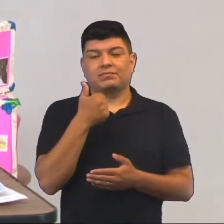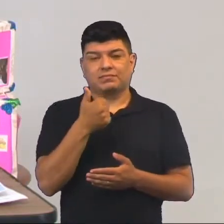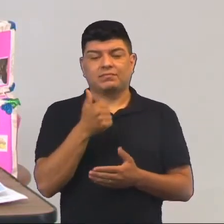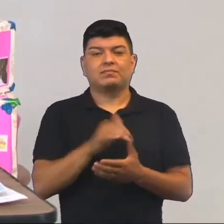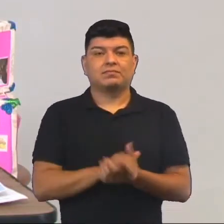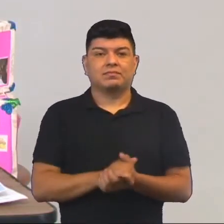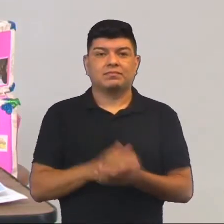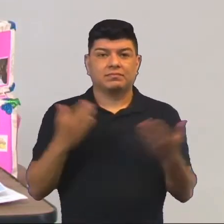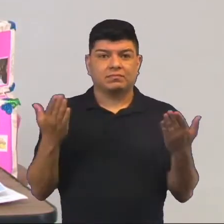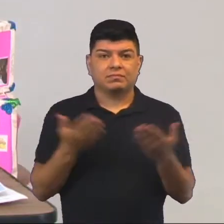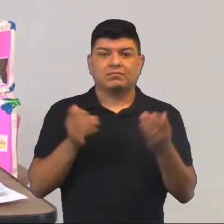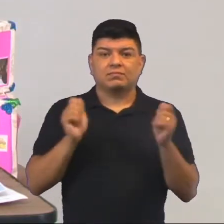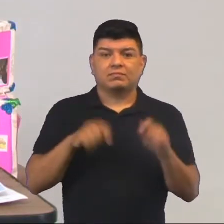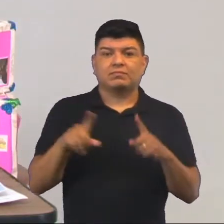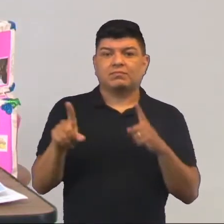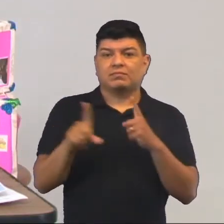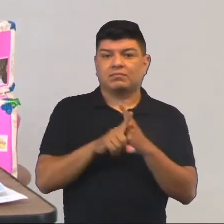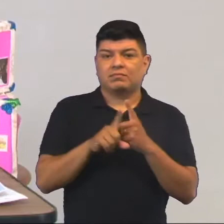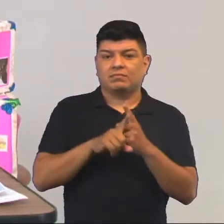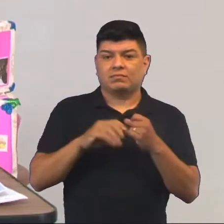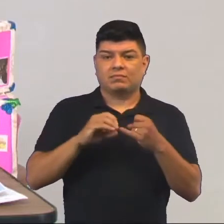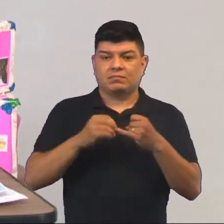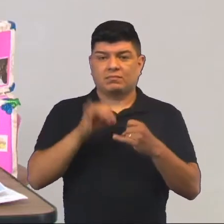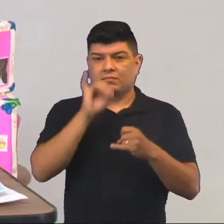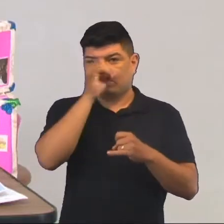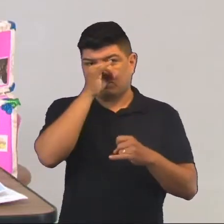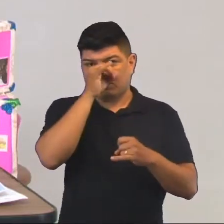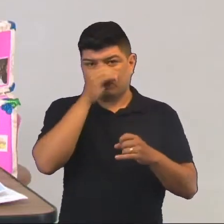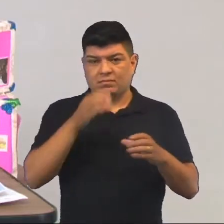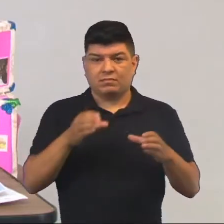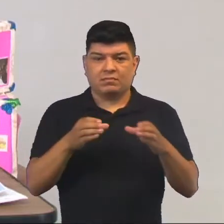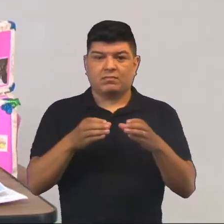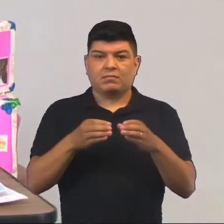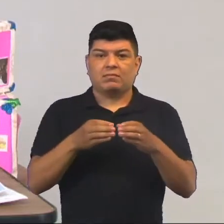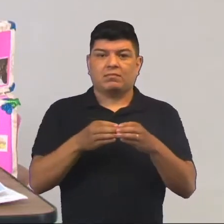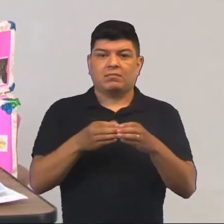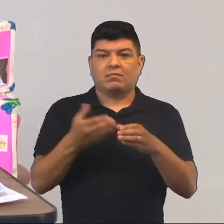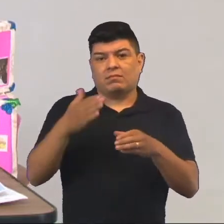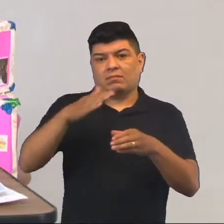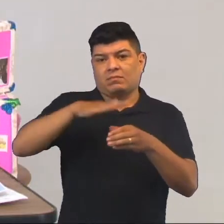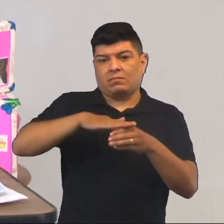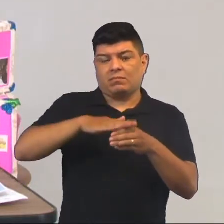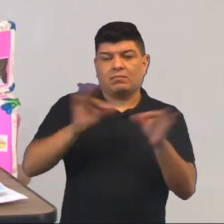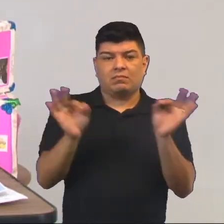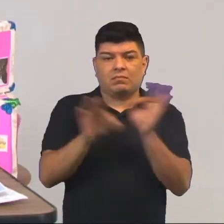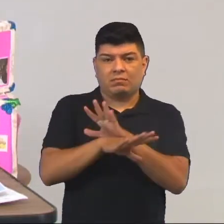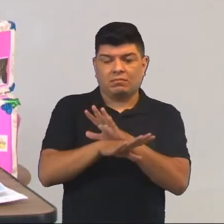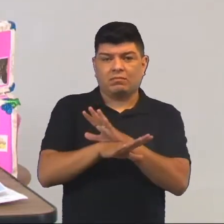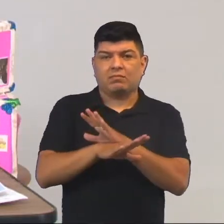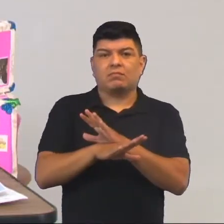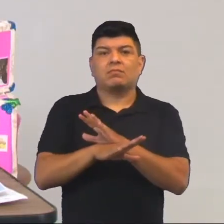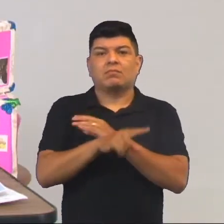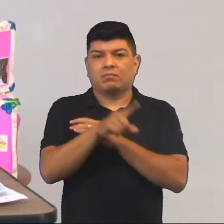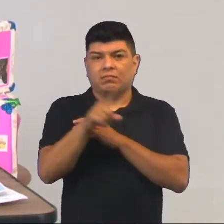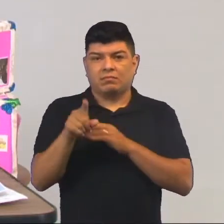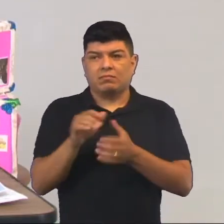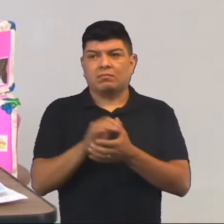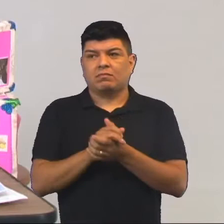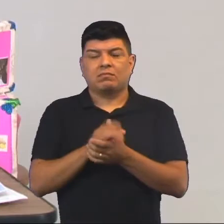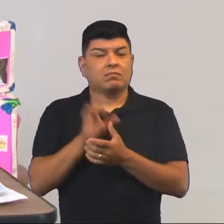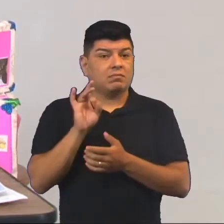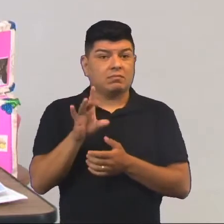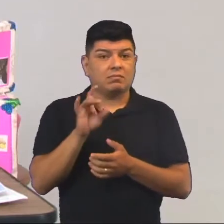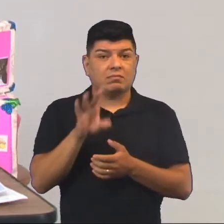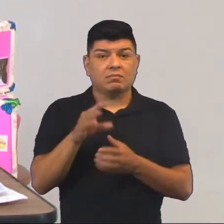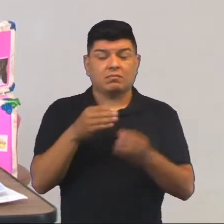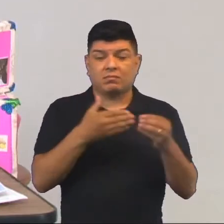mesmo? Hoje é possível encontrar feijoada até enlatada. A feijoada já prontinha para que você